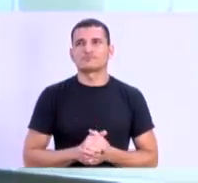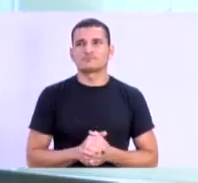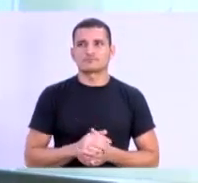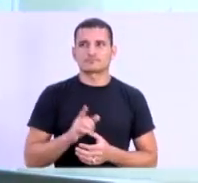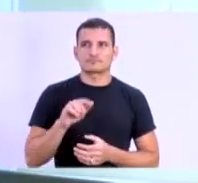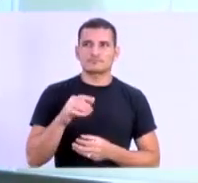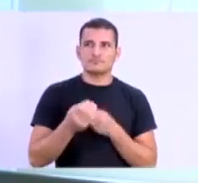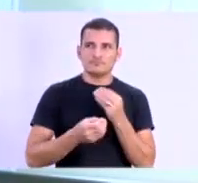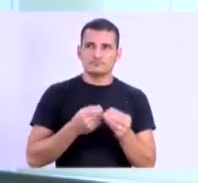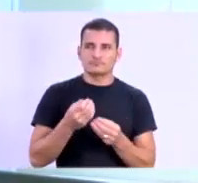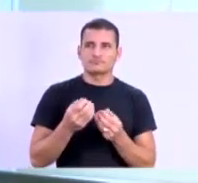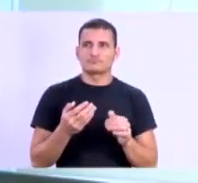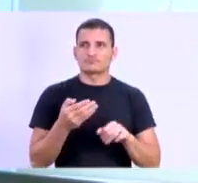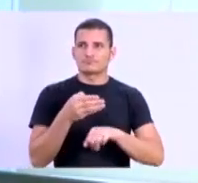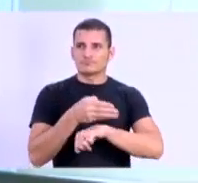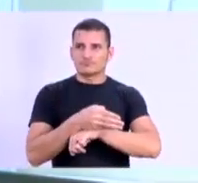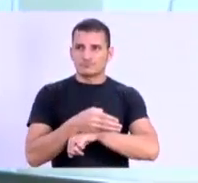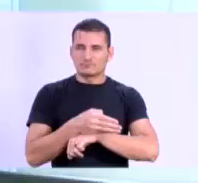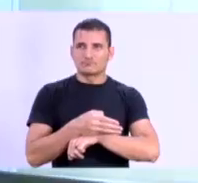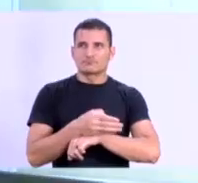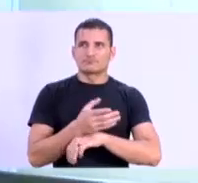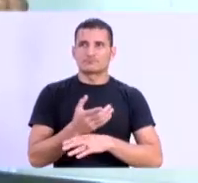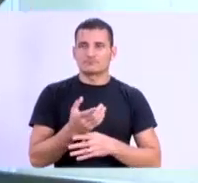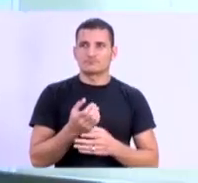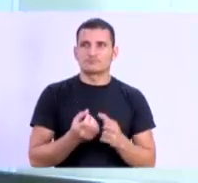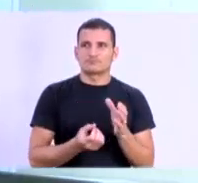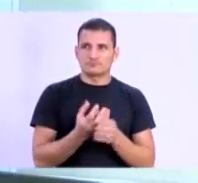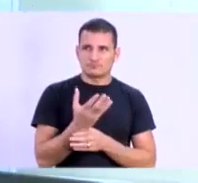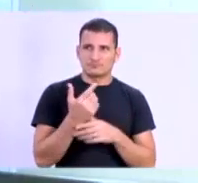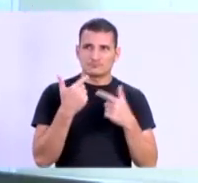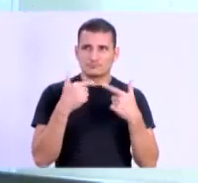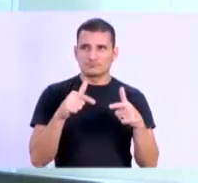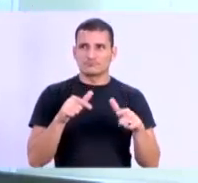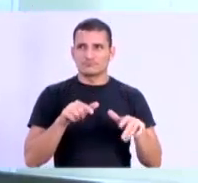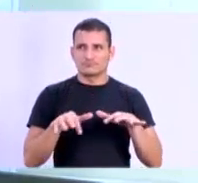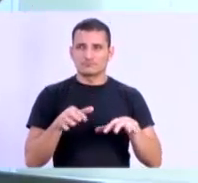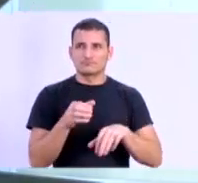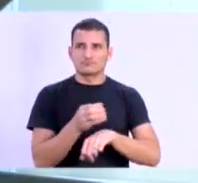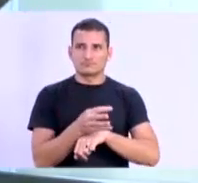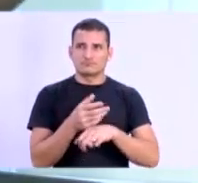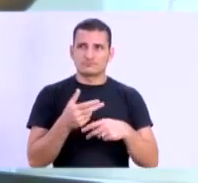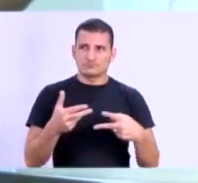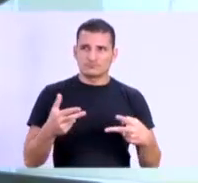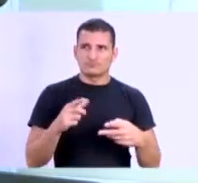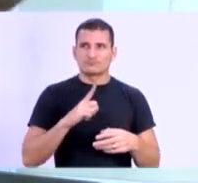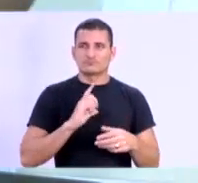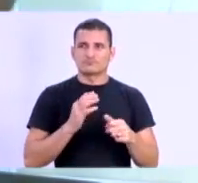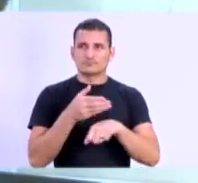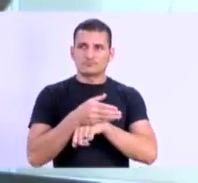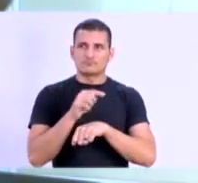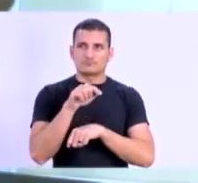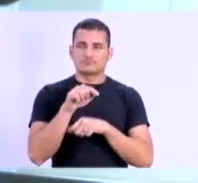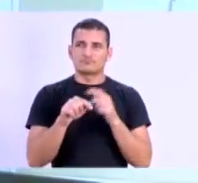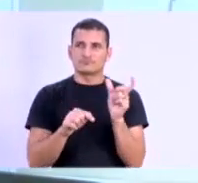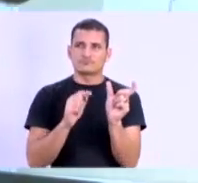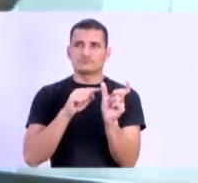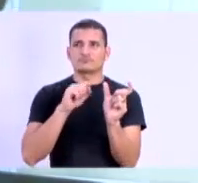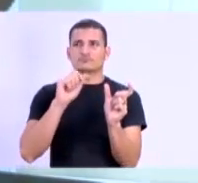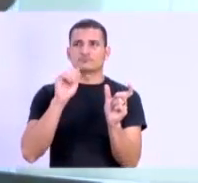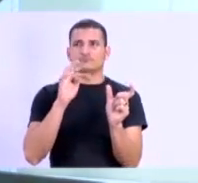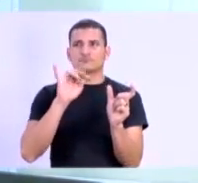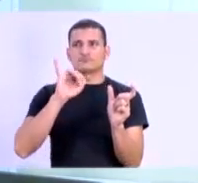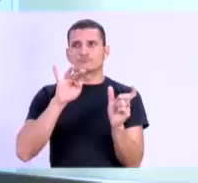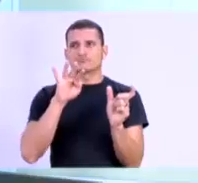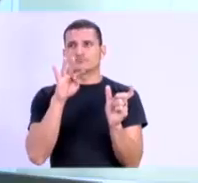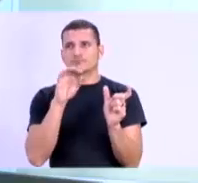que um mecanismo de acesso que foi criado nas linguagens de programação orientada a objetos para ter acesso a esses atributos, a essas características. O get,